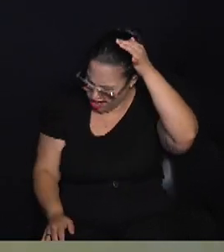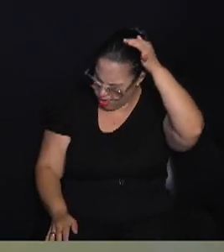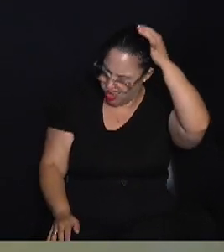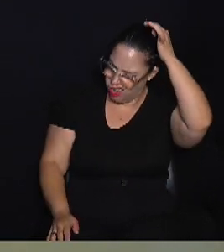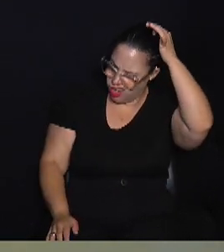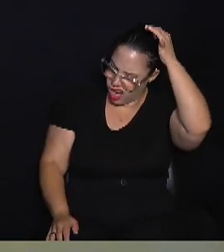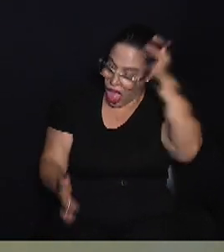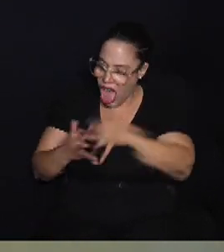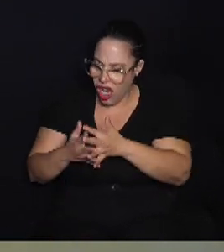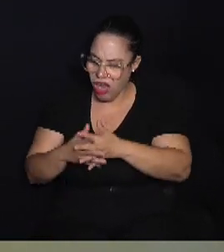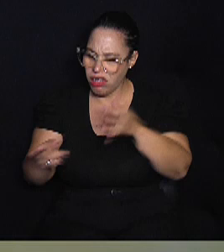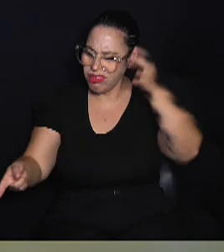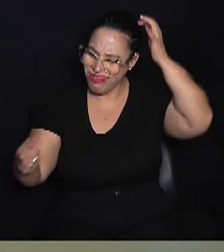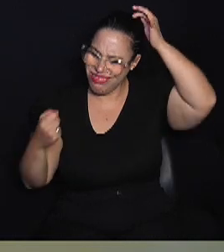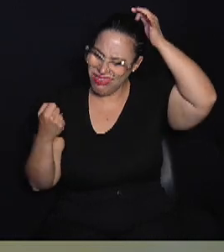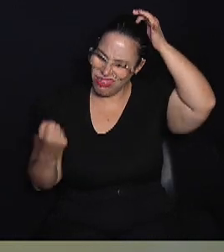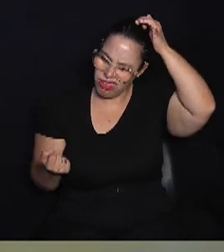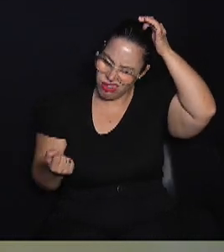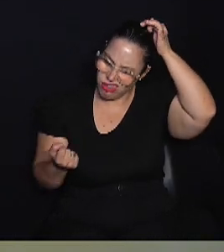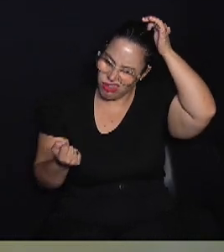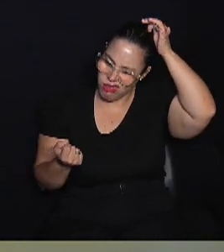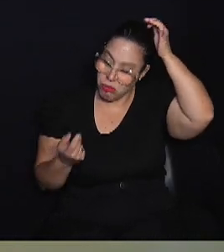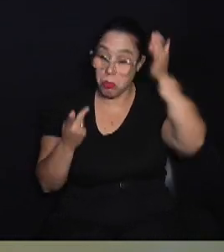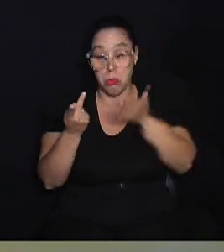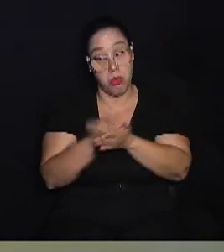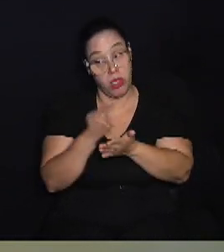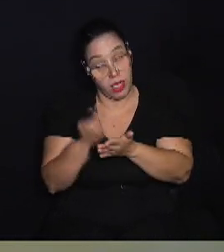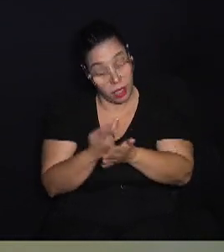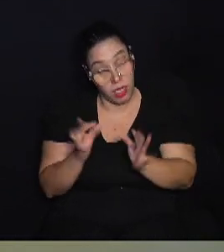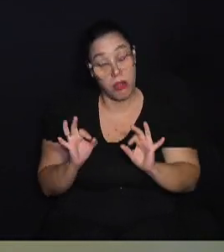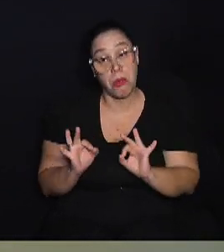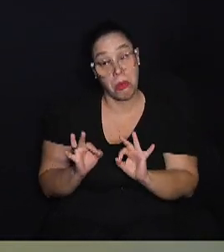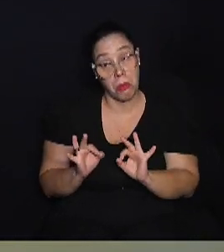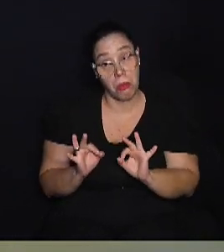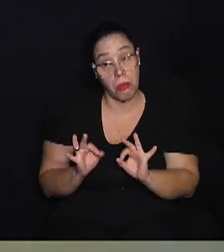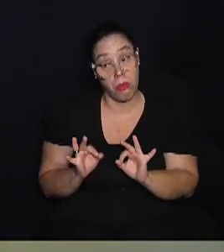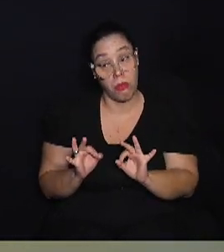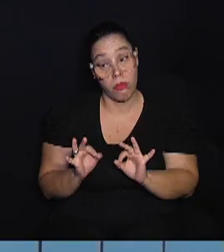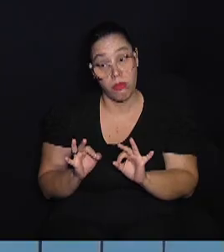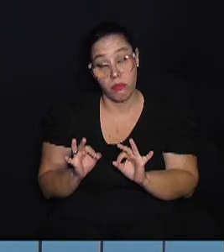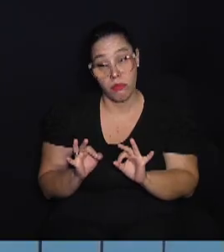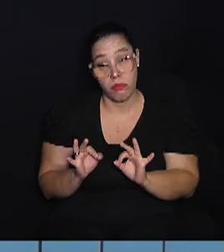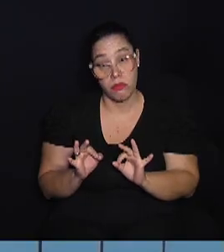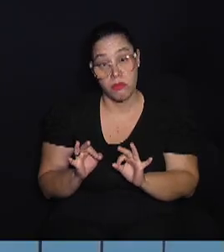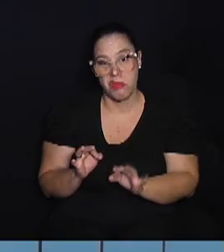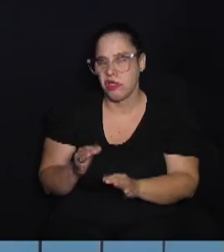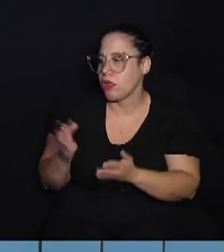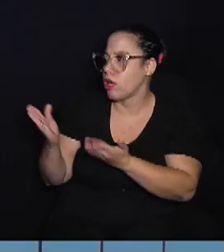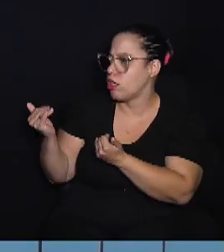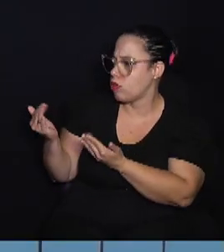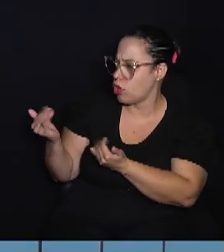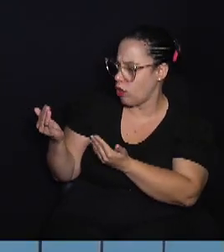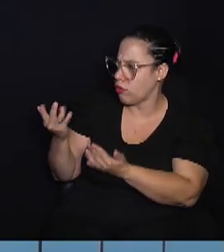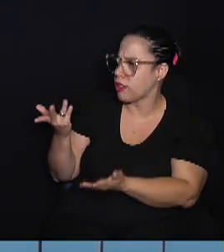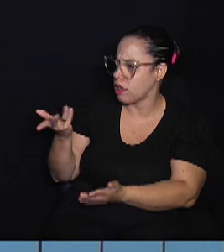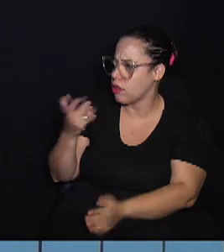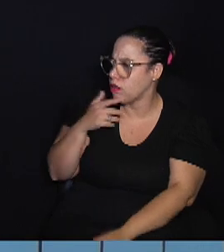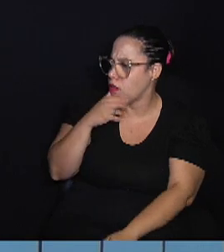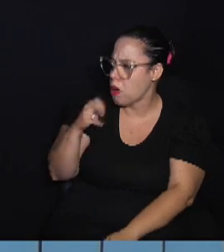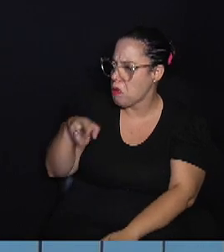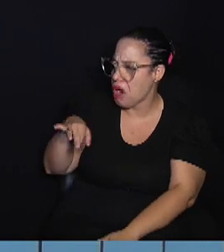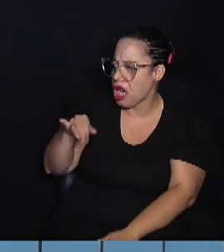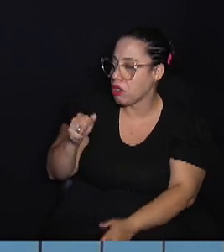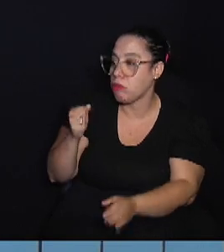tem alguma coisa errada acontecendo. Pode ser o início de um Parkinson. Mesmo que a pessoa já for aí, ainda for jovem, né, Márcia? Não